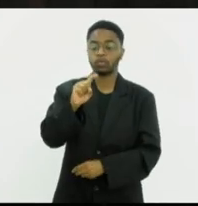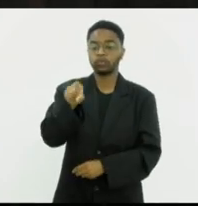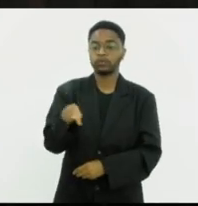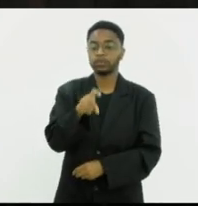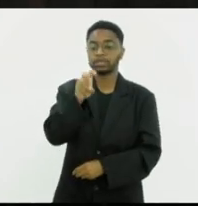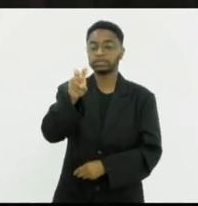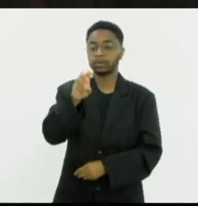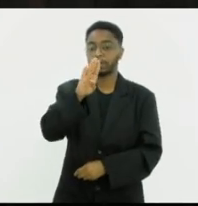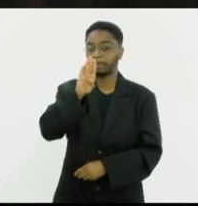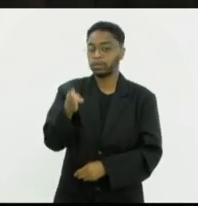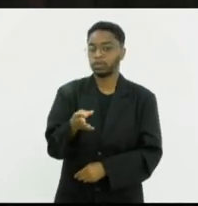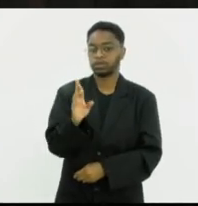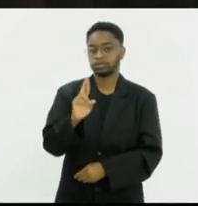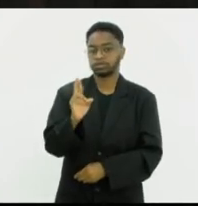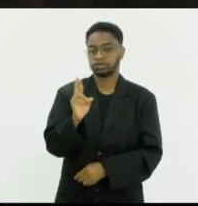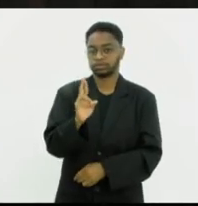reais.